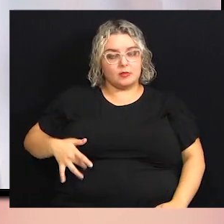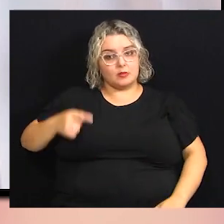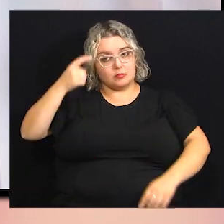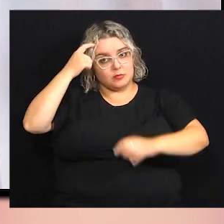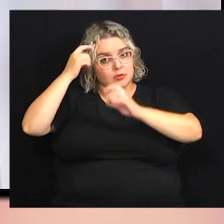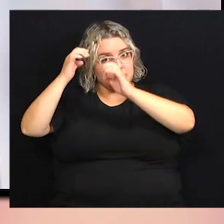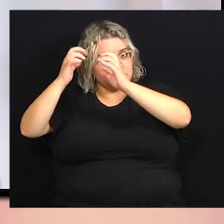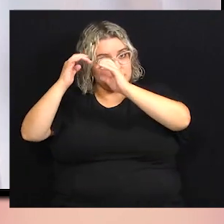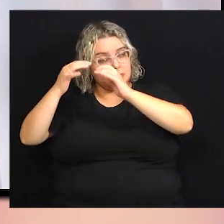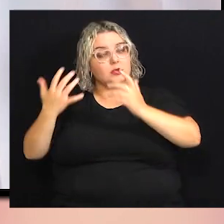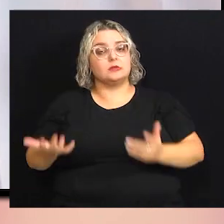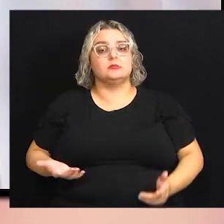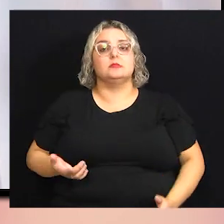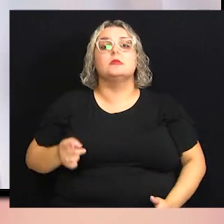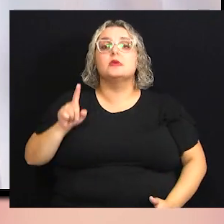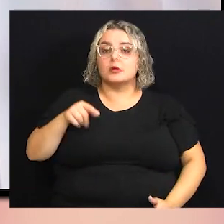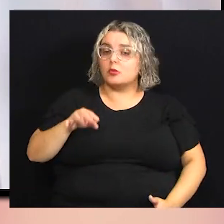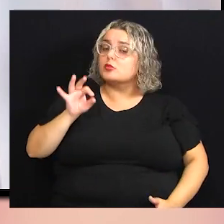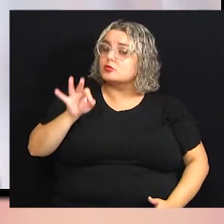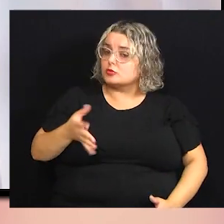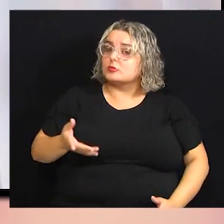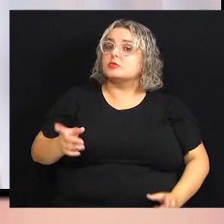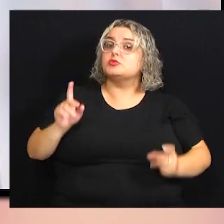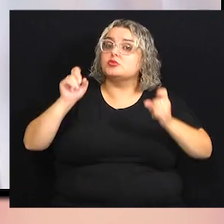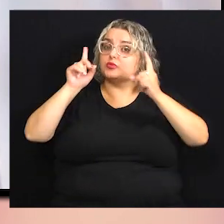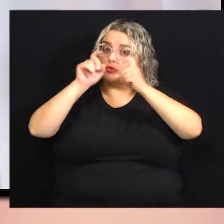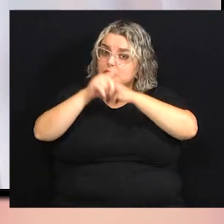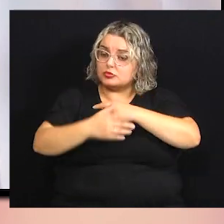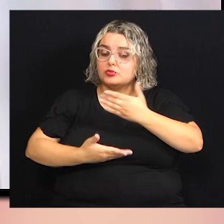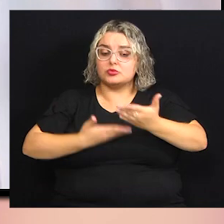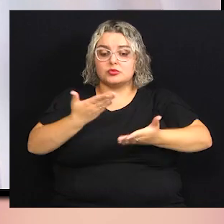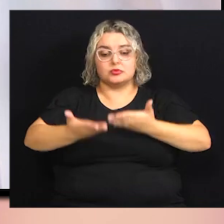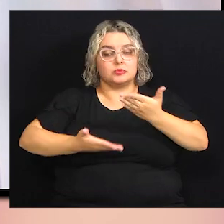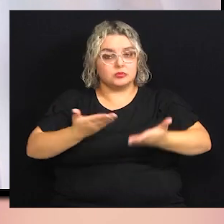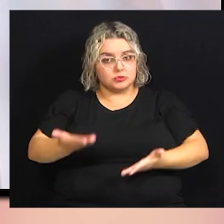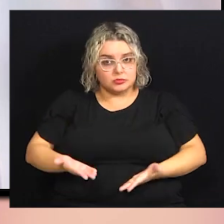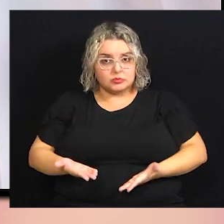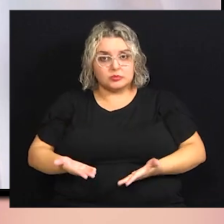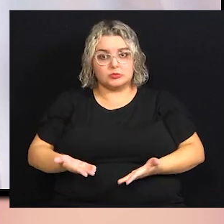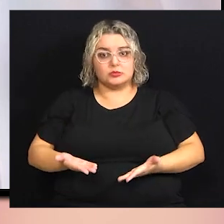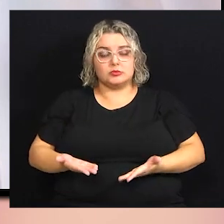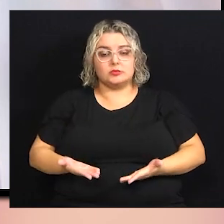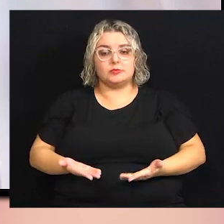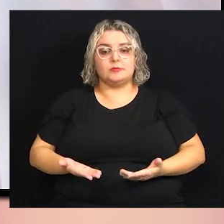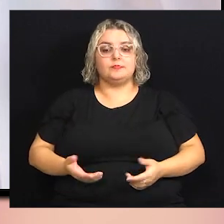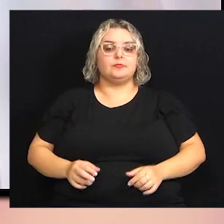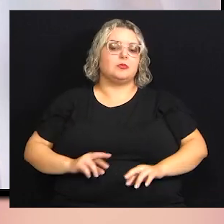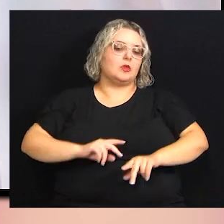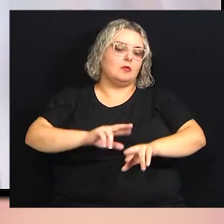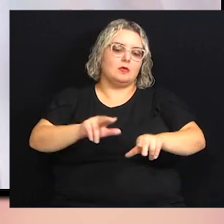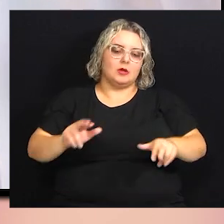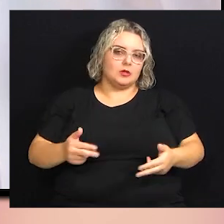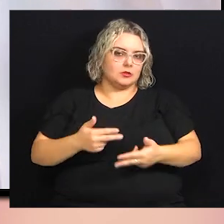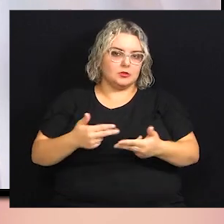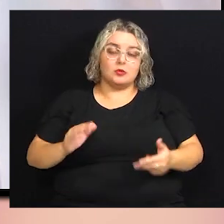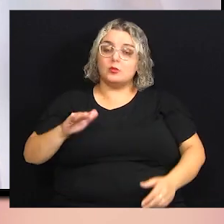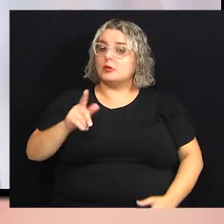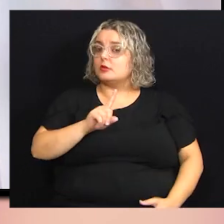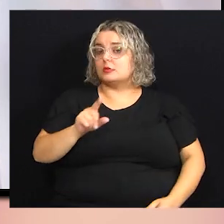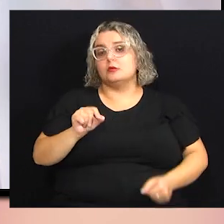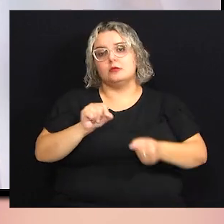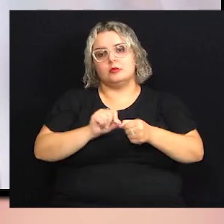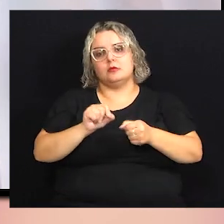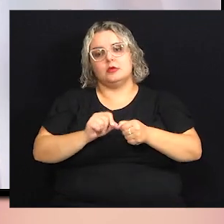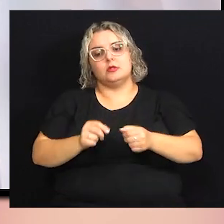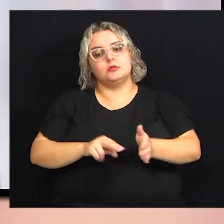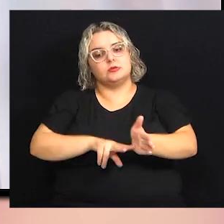para o cérebro, e é isso justamente que complica, às vezes, o tratamento e os desfechos, quando a gente não faz